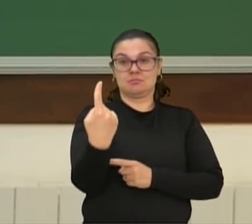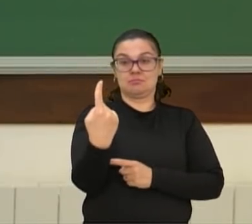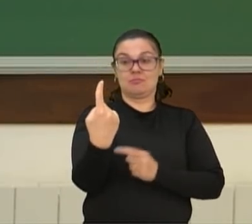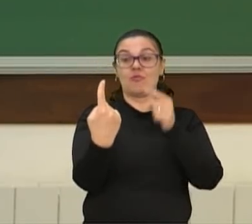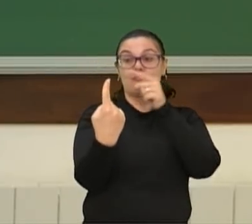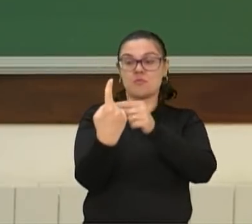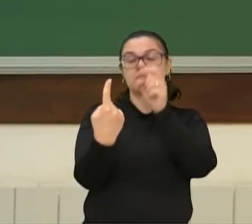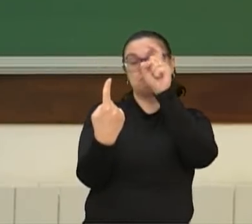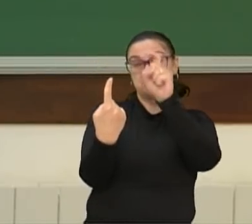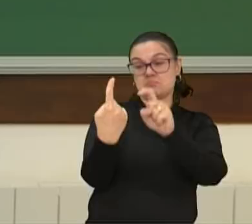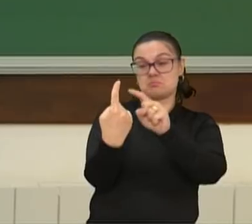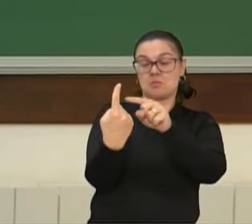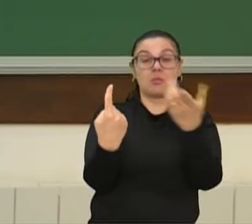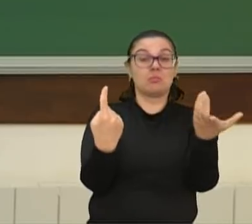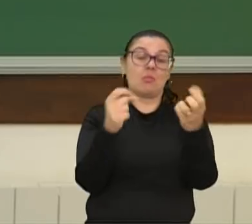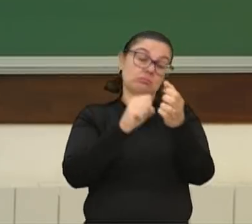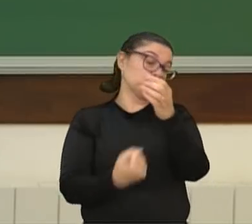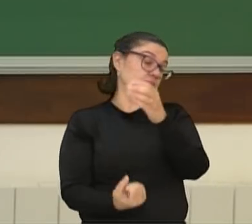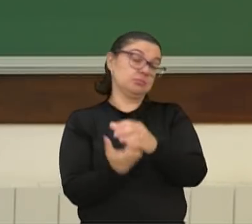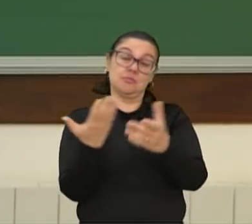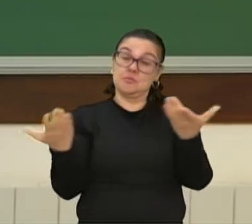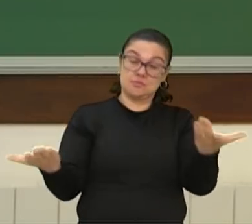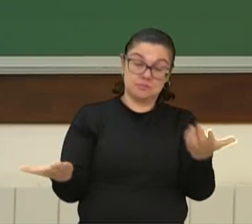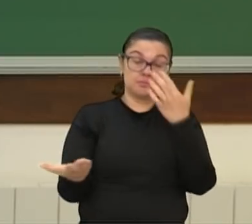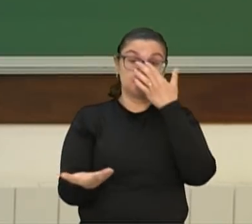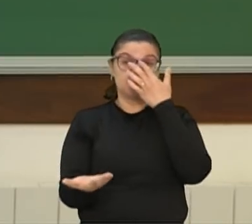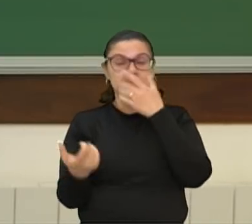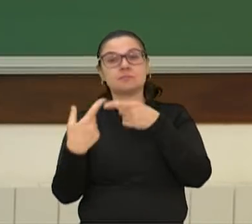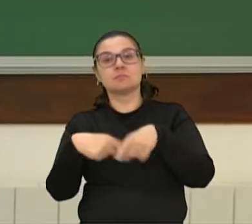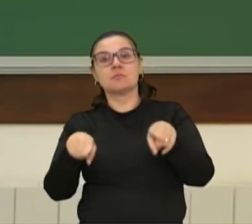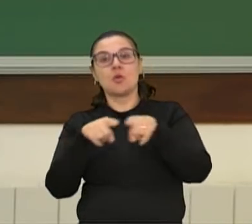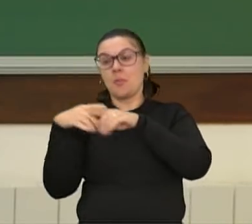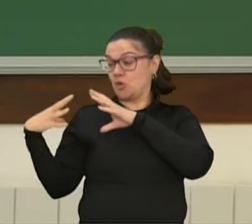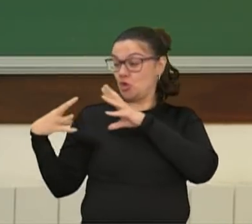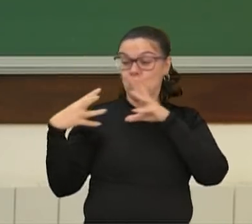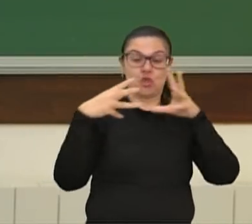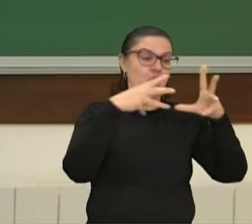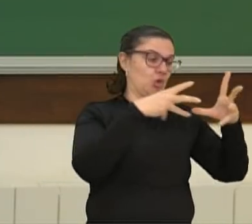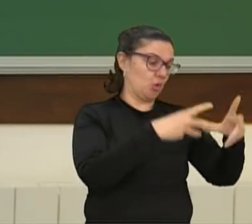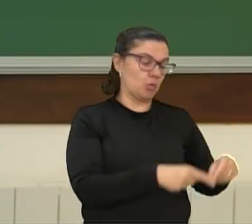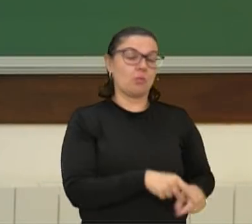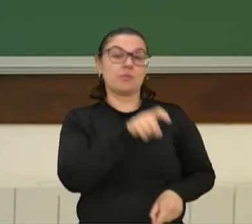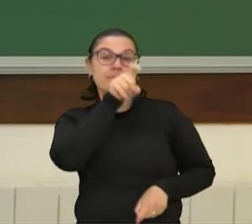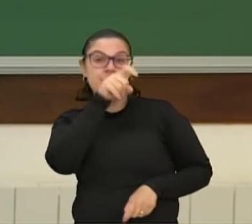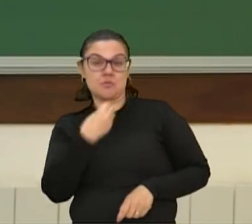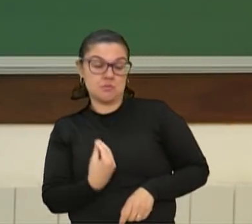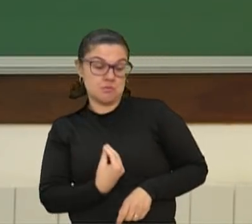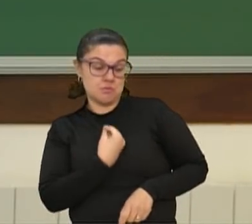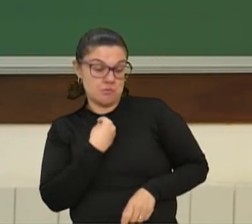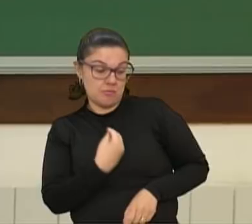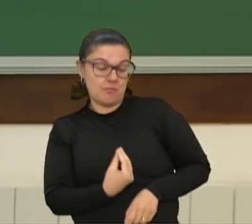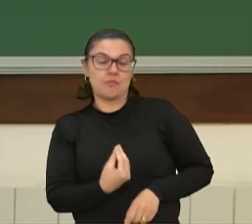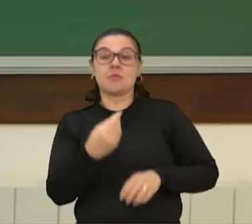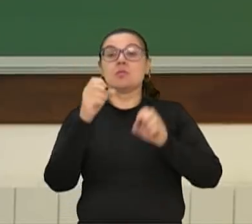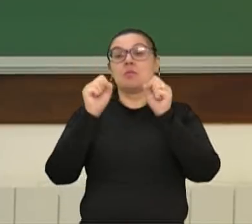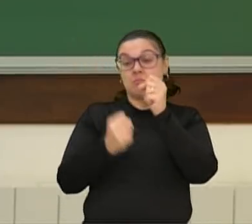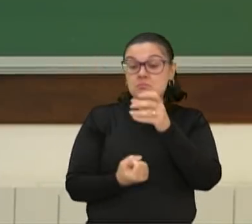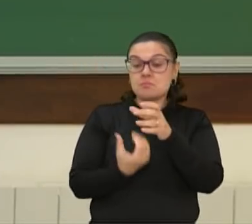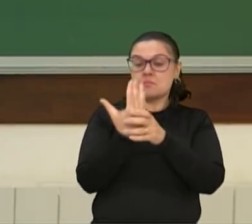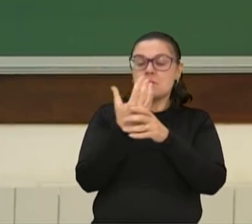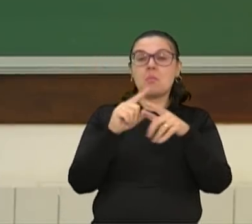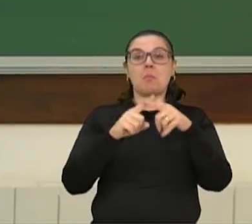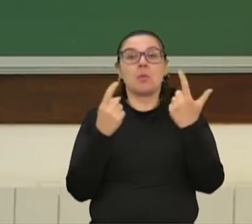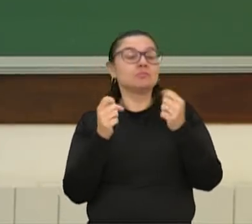existe, mas poderia não existir. Assim como todos nós, todos os seres existimos, mas poderia